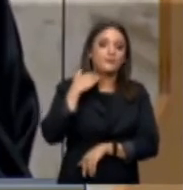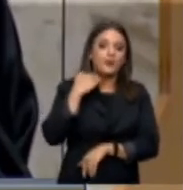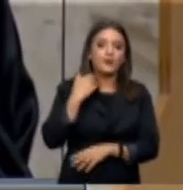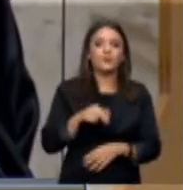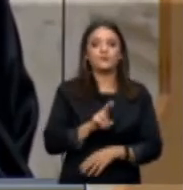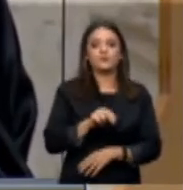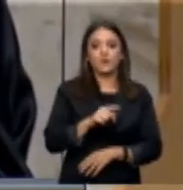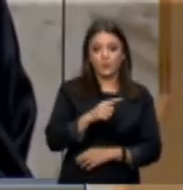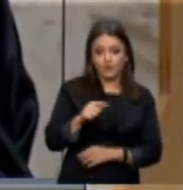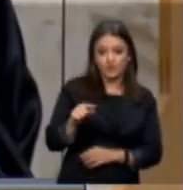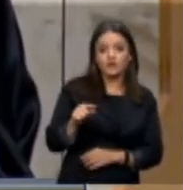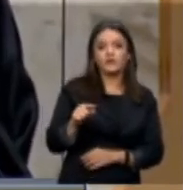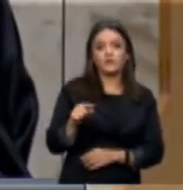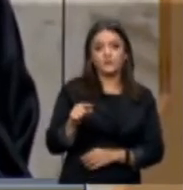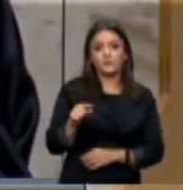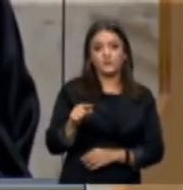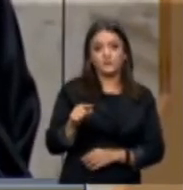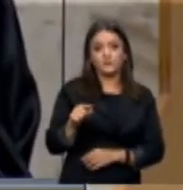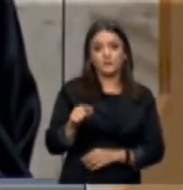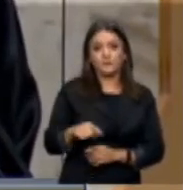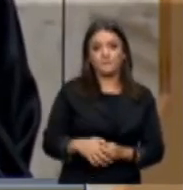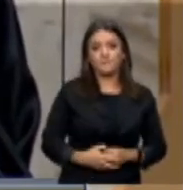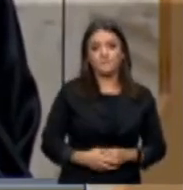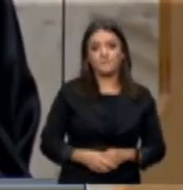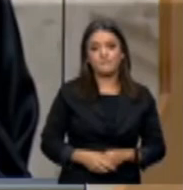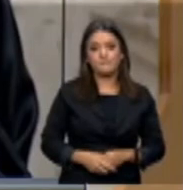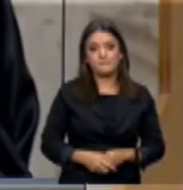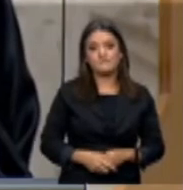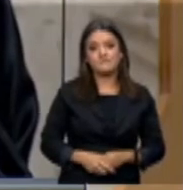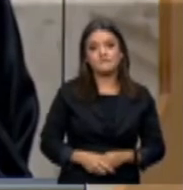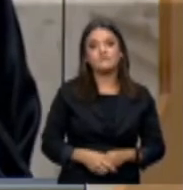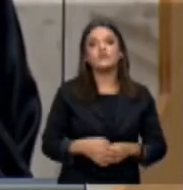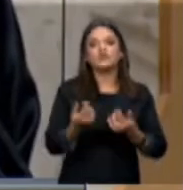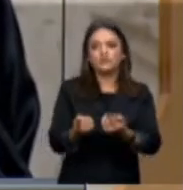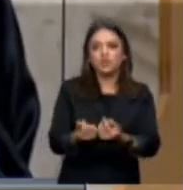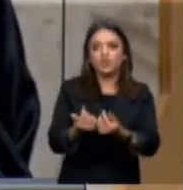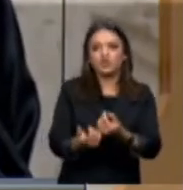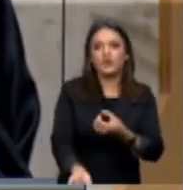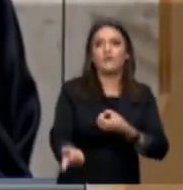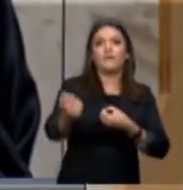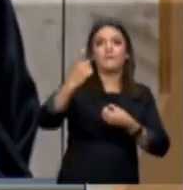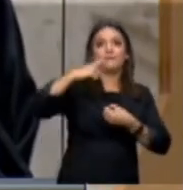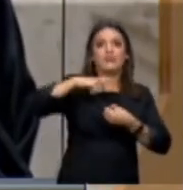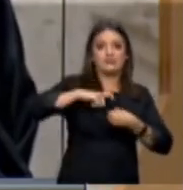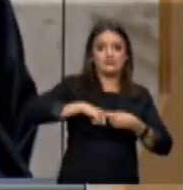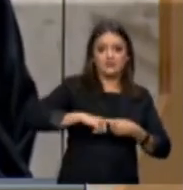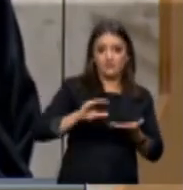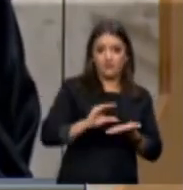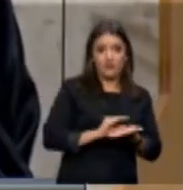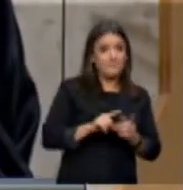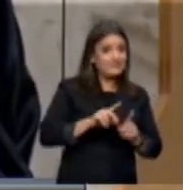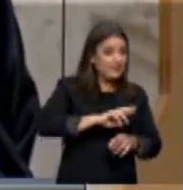da União, no caso, do Estado, de reaver valores que já não integram mais